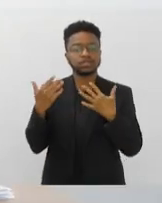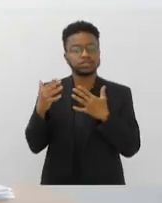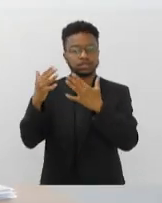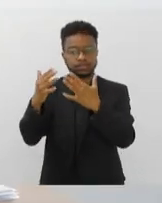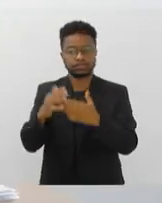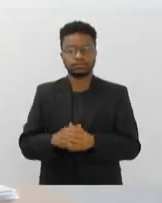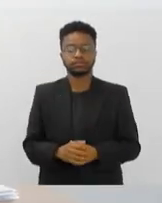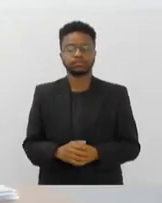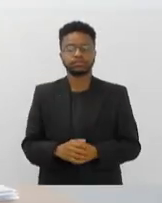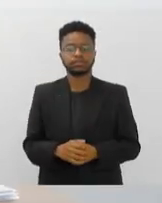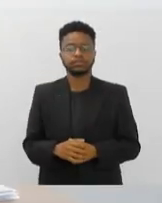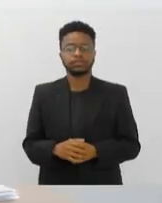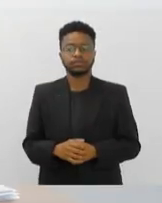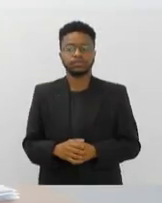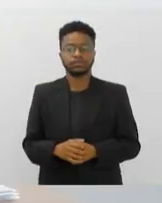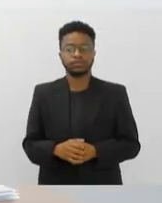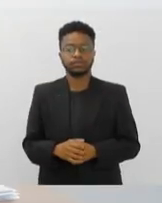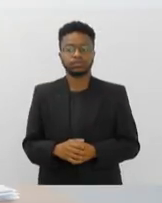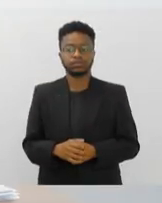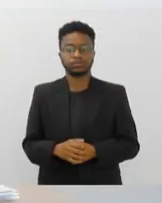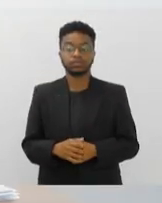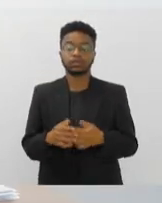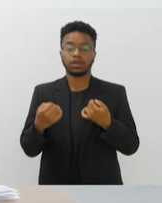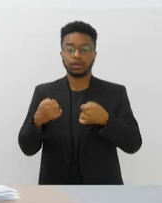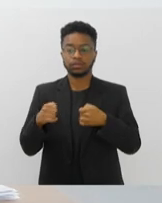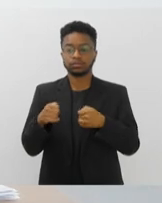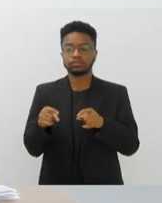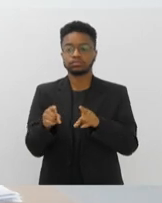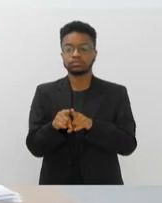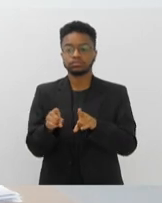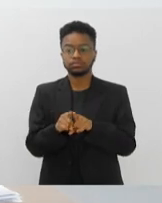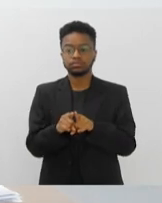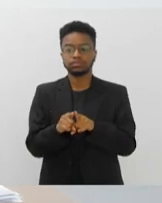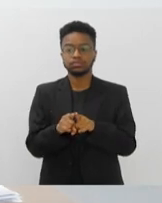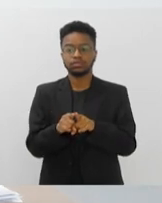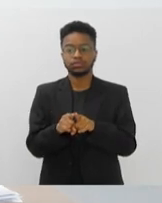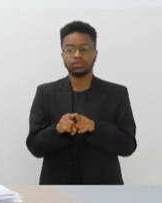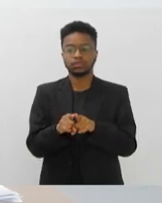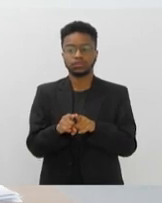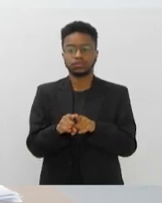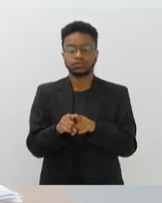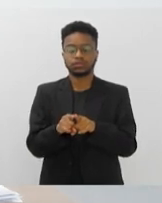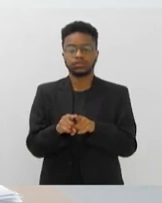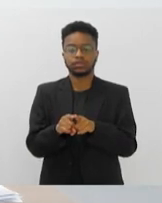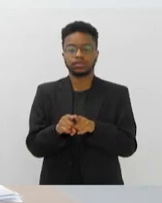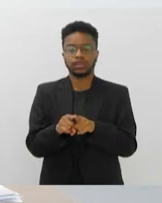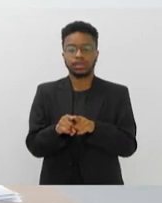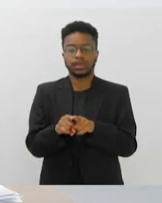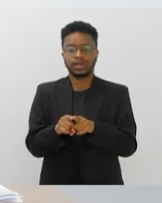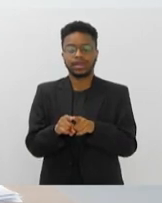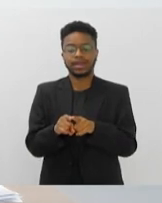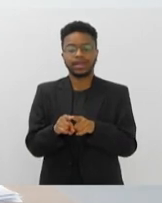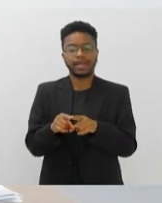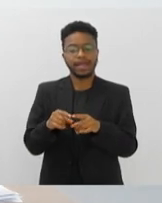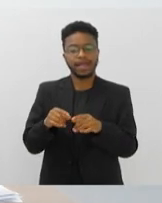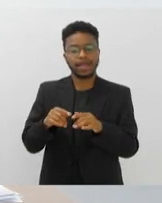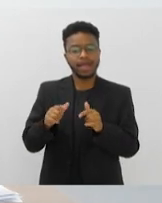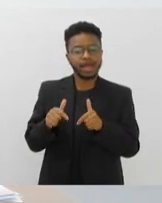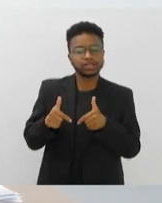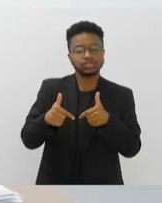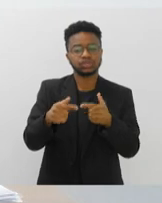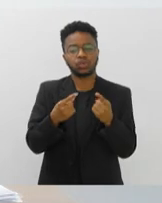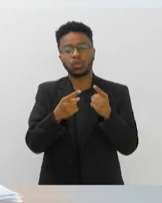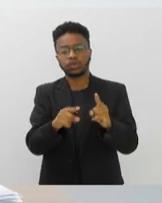mortalidade infantil precisamos enfrentar ainda o a vulnerabilidade social os